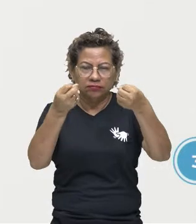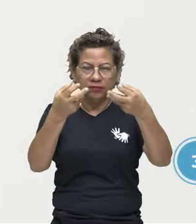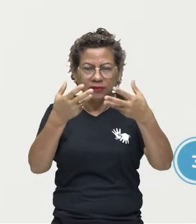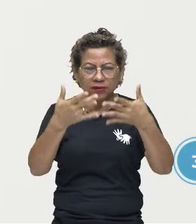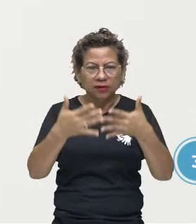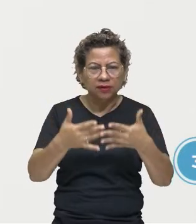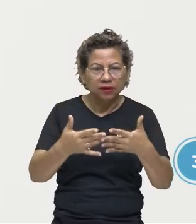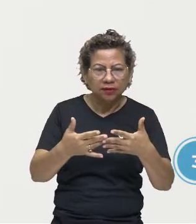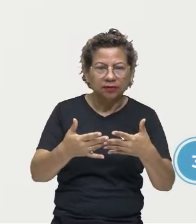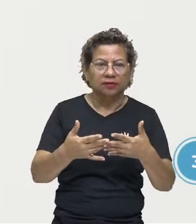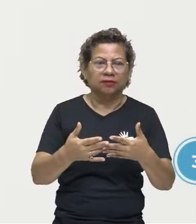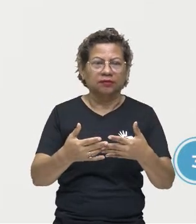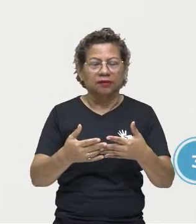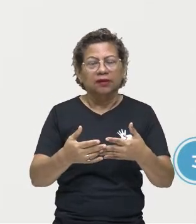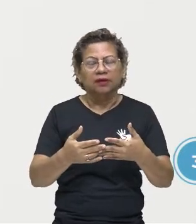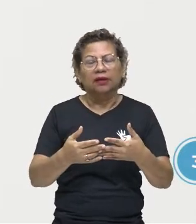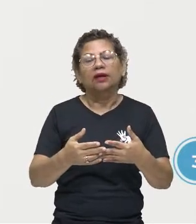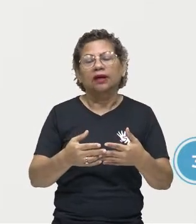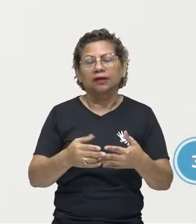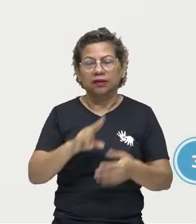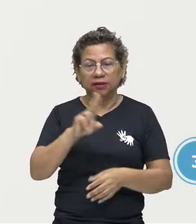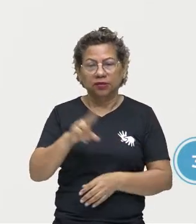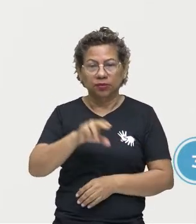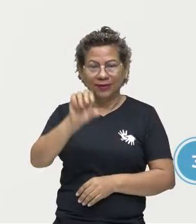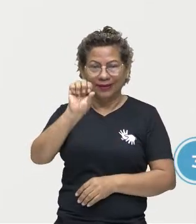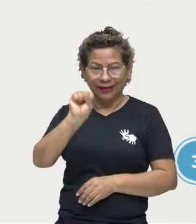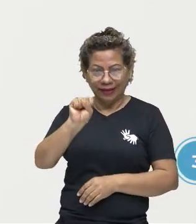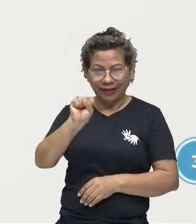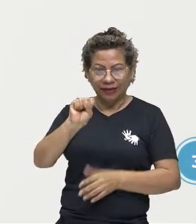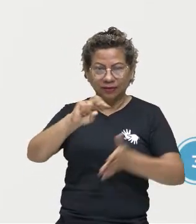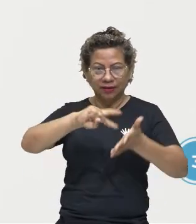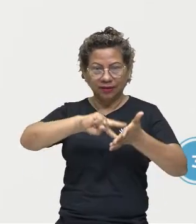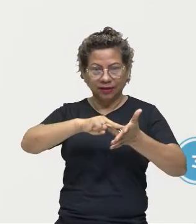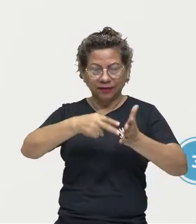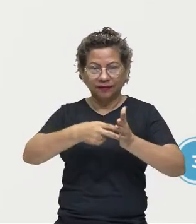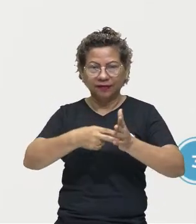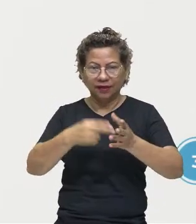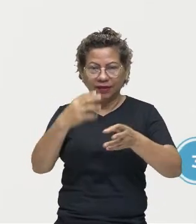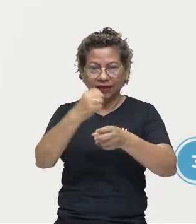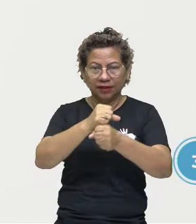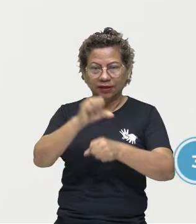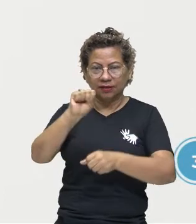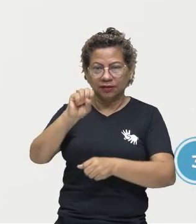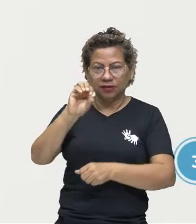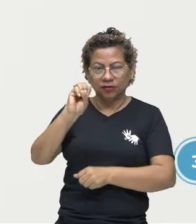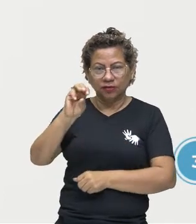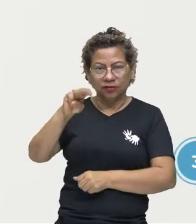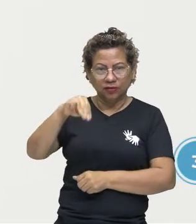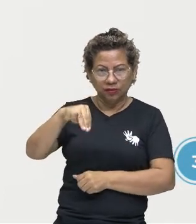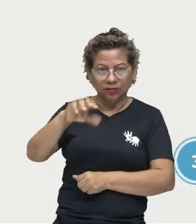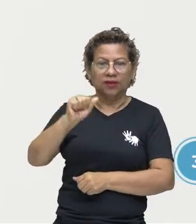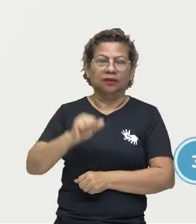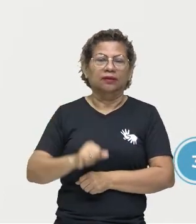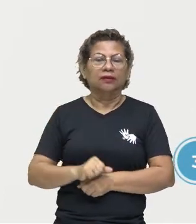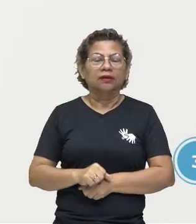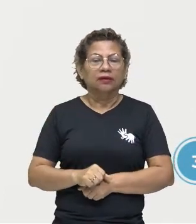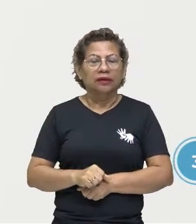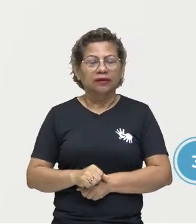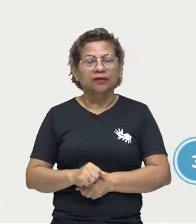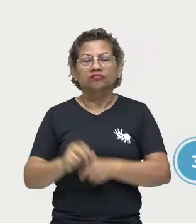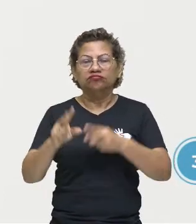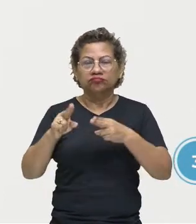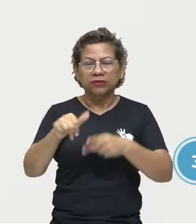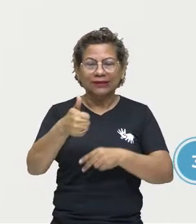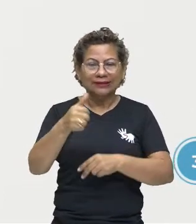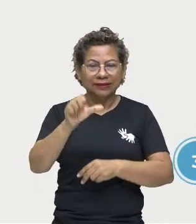que significa soma, igual a 180, que multiplica n menos 2, onde esse n significa o número